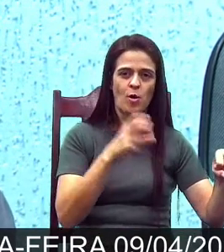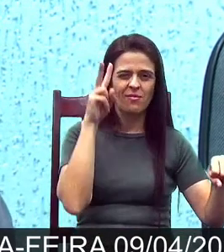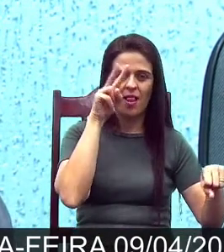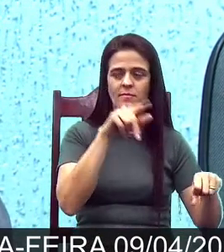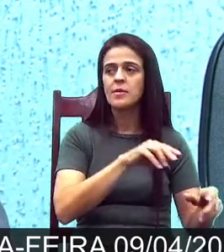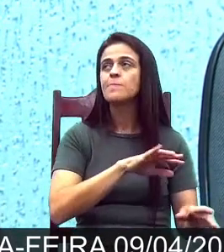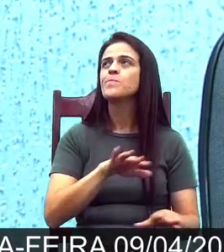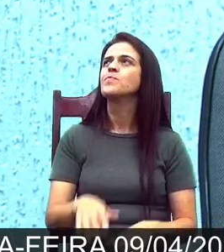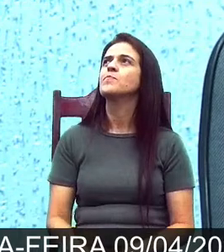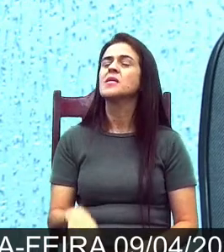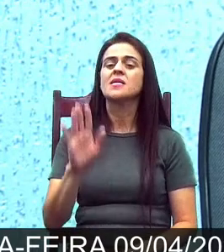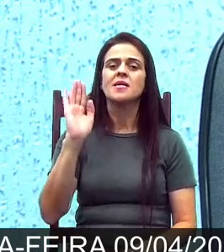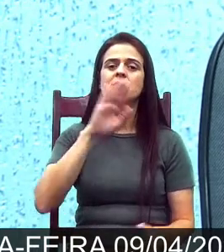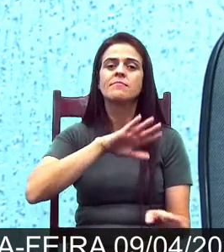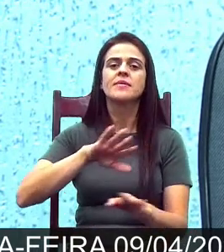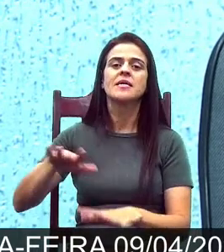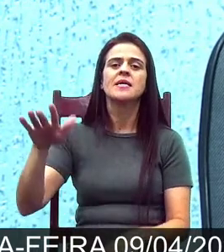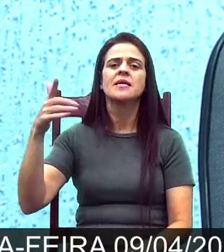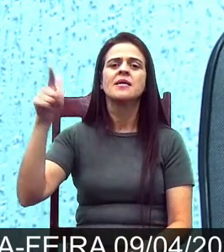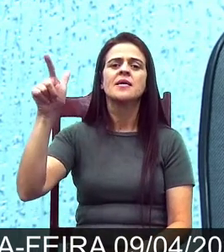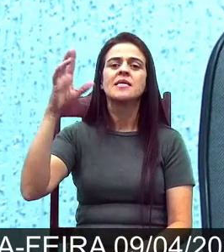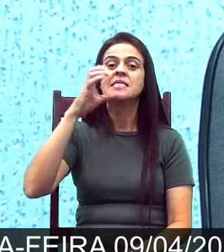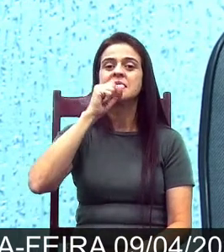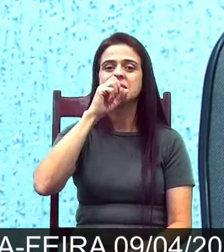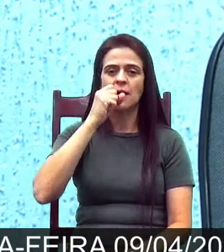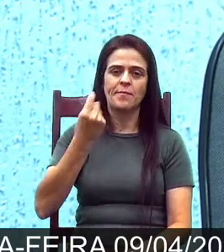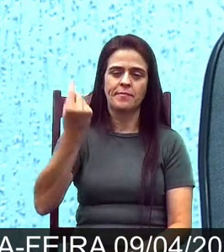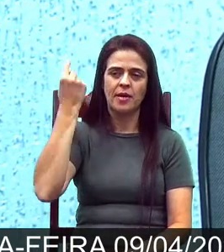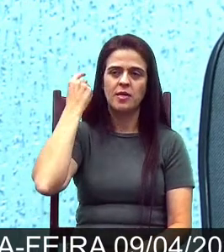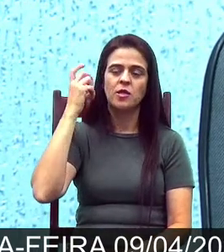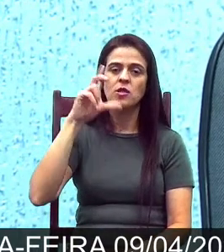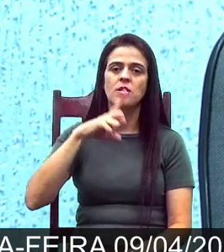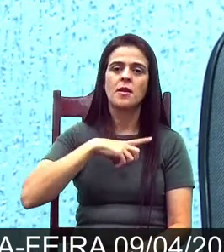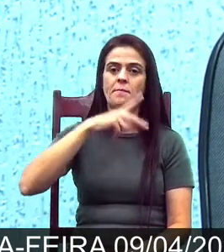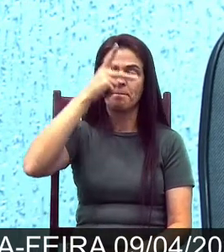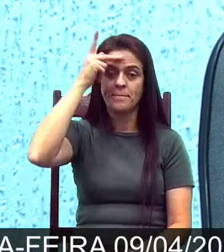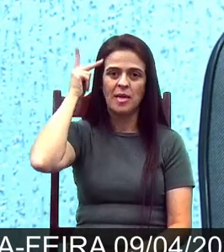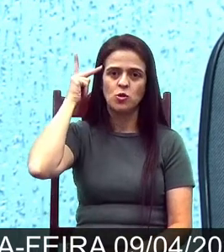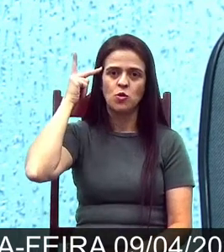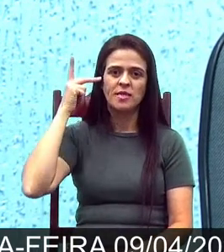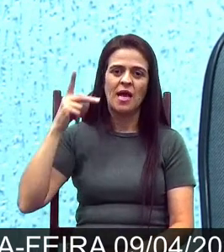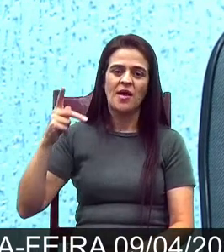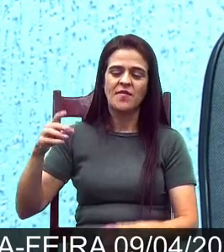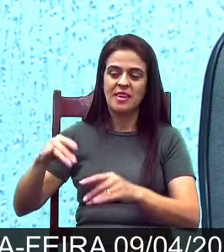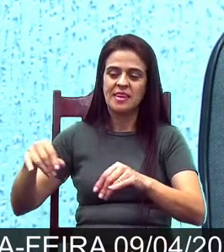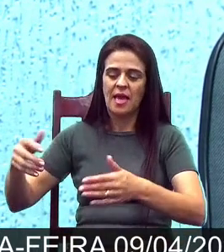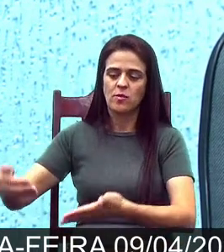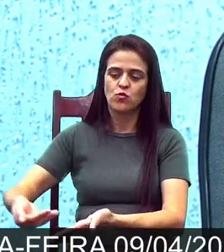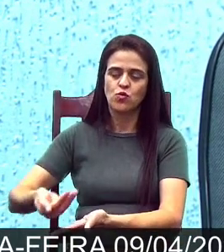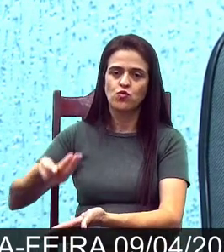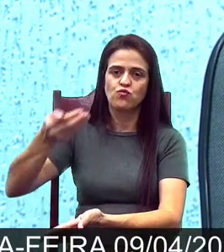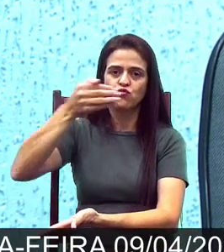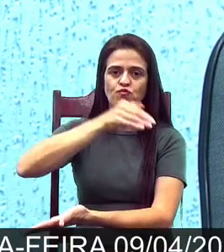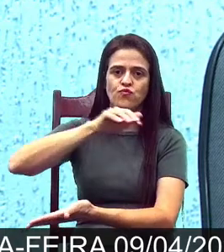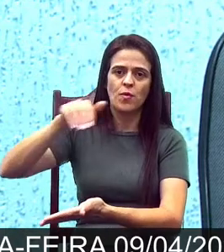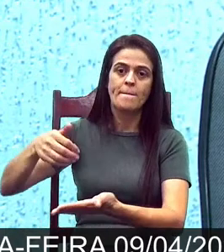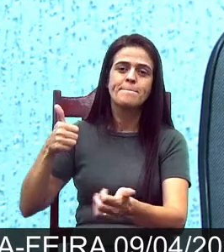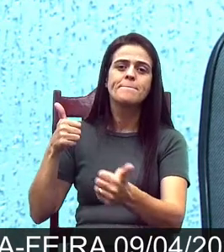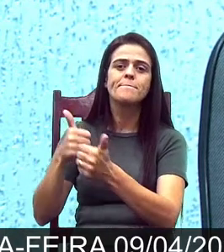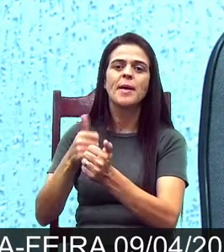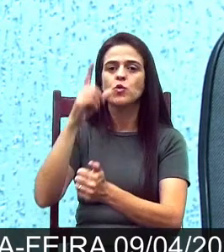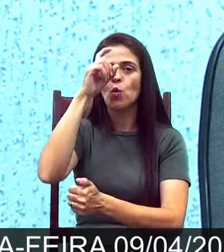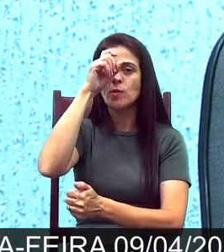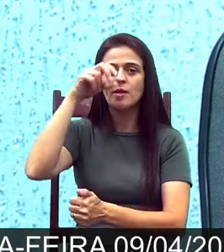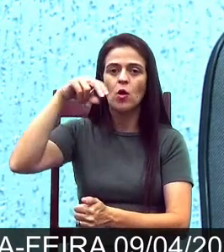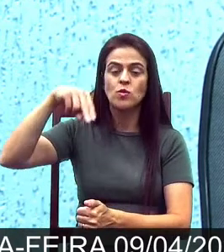Sábado, alguém estava desaterrando um terreno próximo ao Hospital São Nicolau e eu estava vindo de carro. E